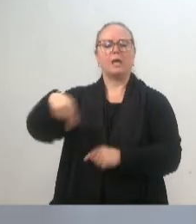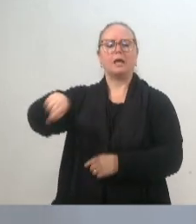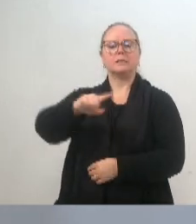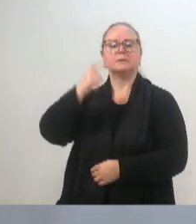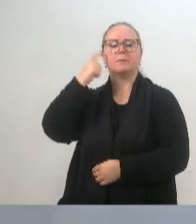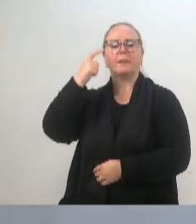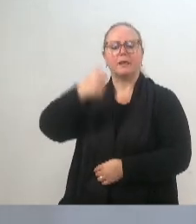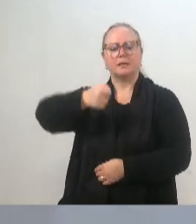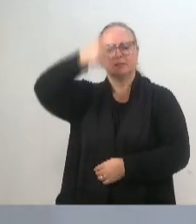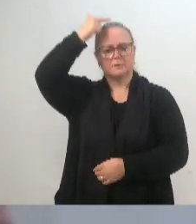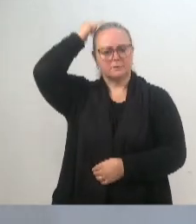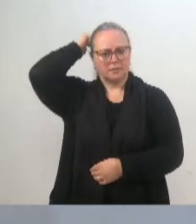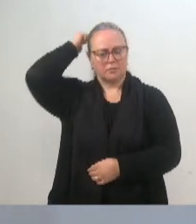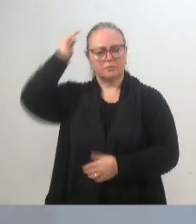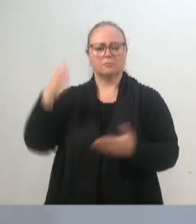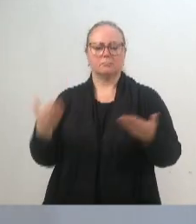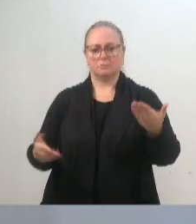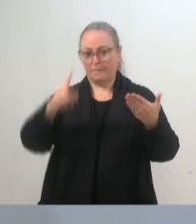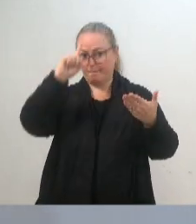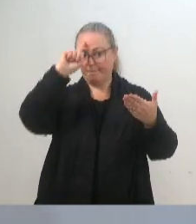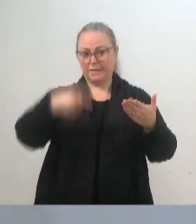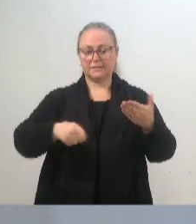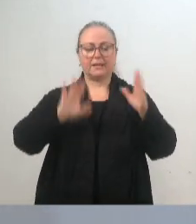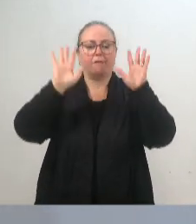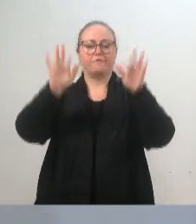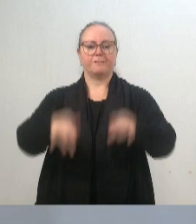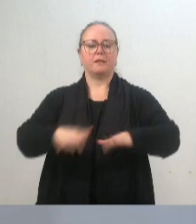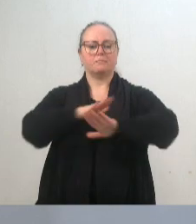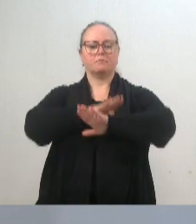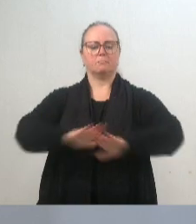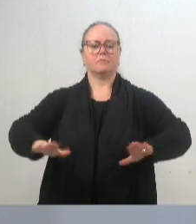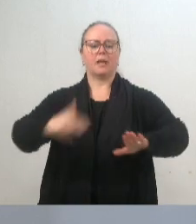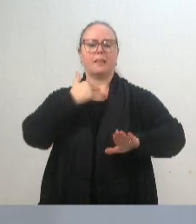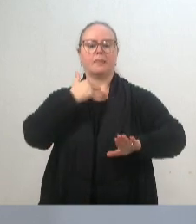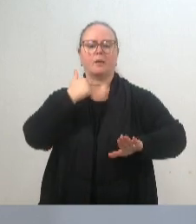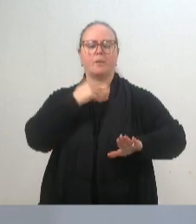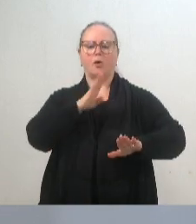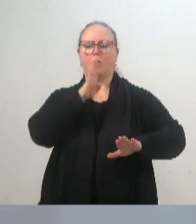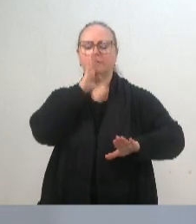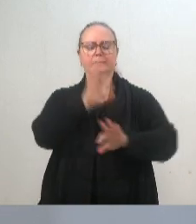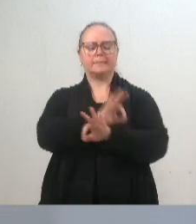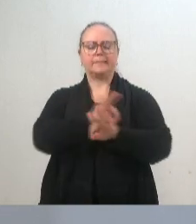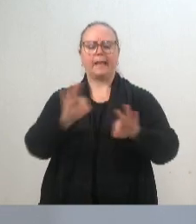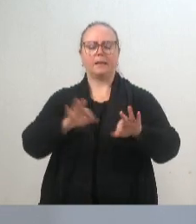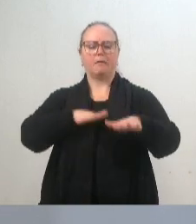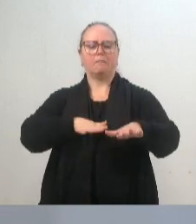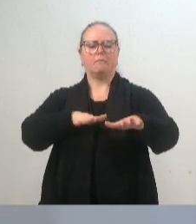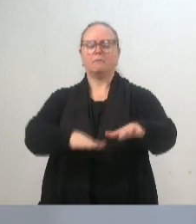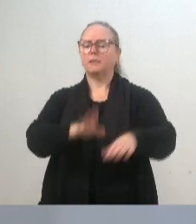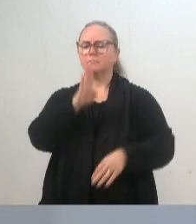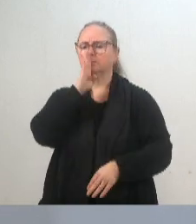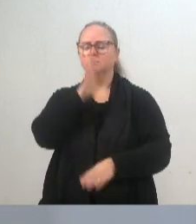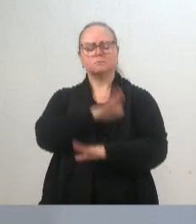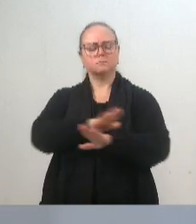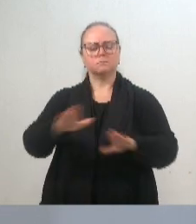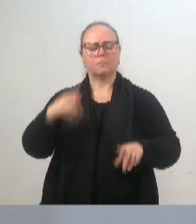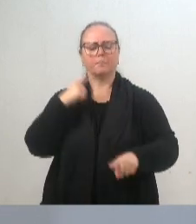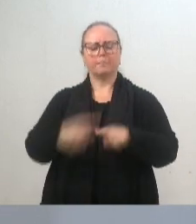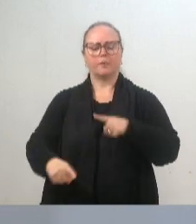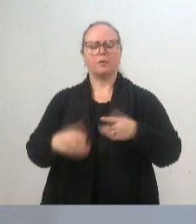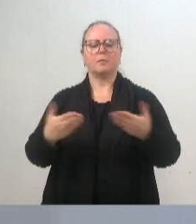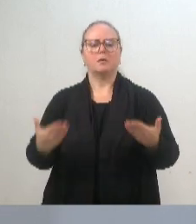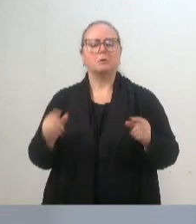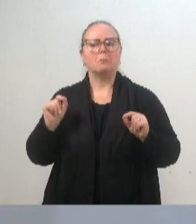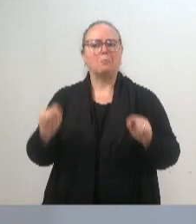Moraes de determinar o fim da manifestação silenciosa e pacífica do Hélio Negão no entorno da esplanada dos